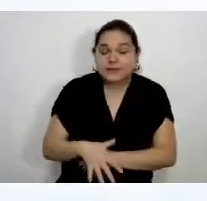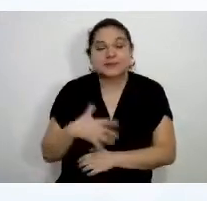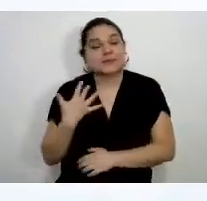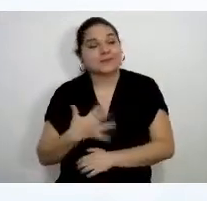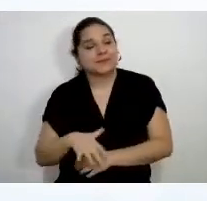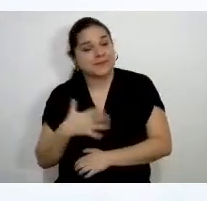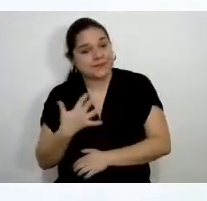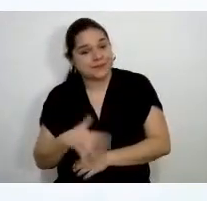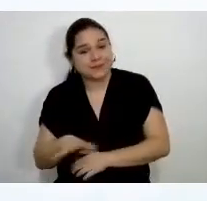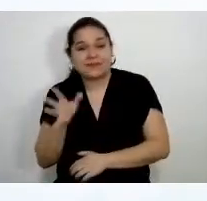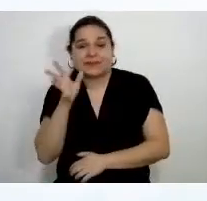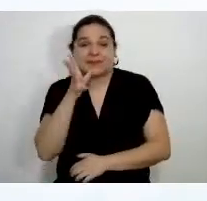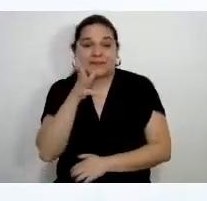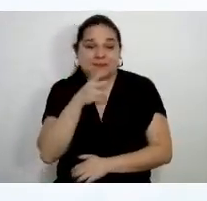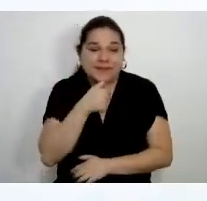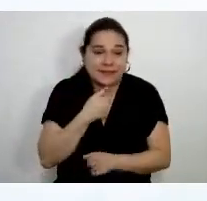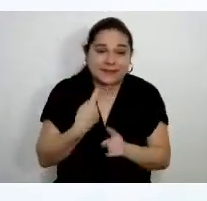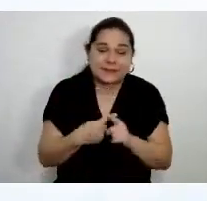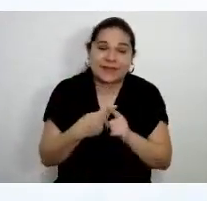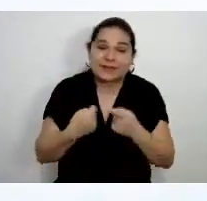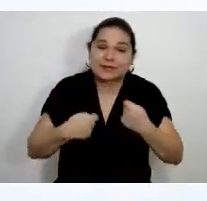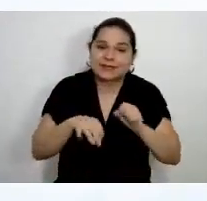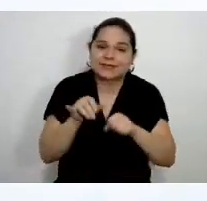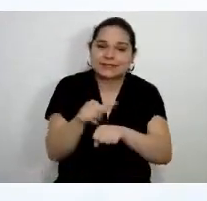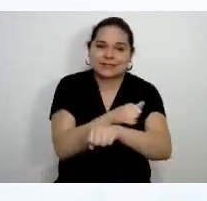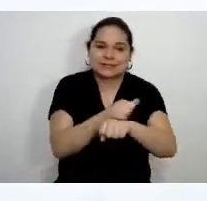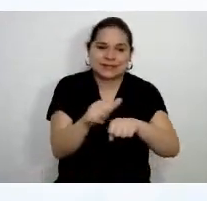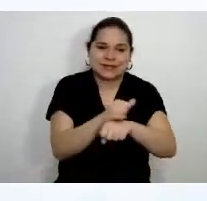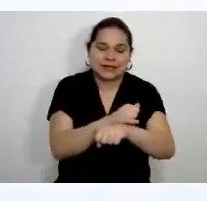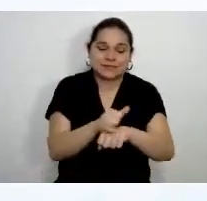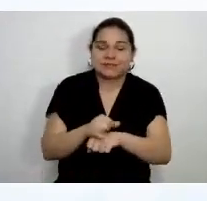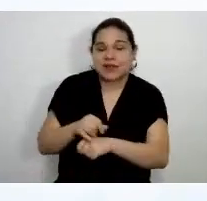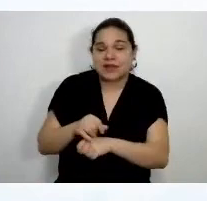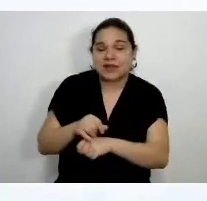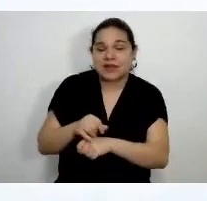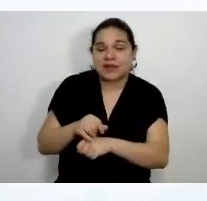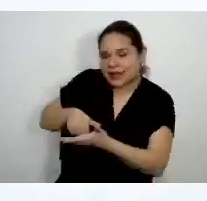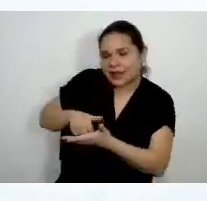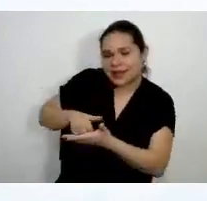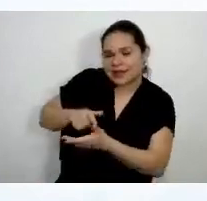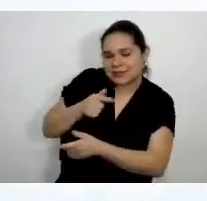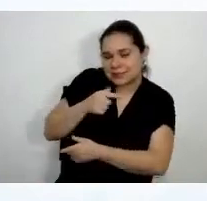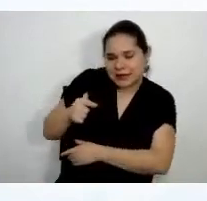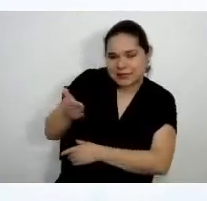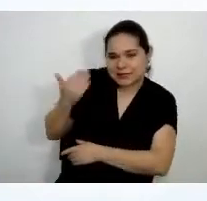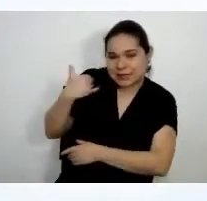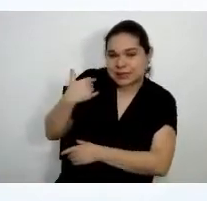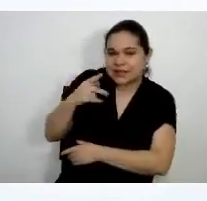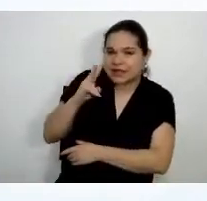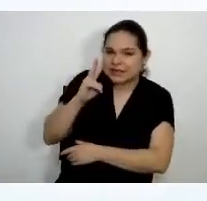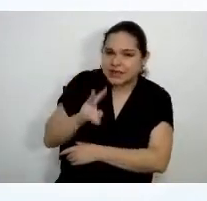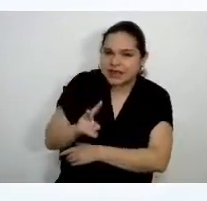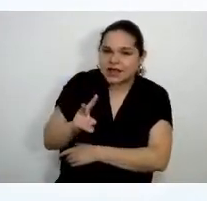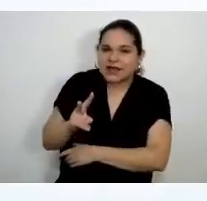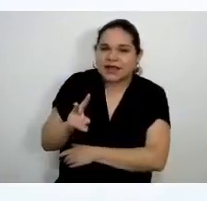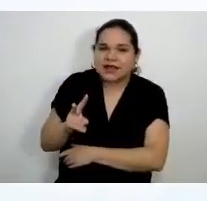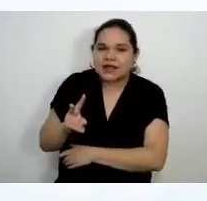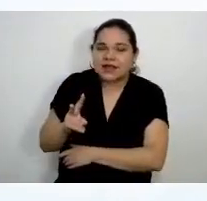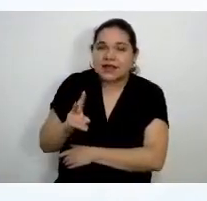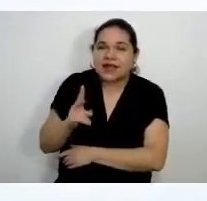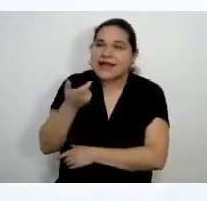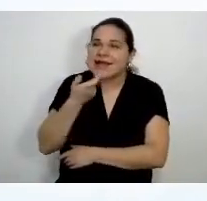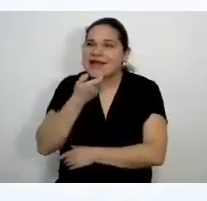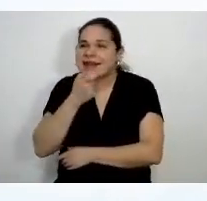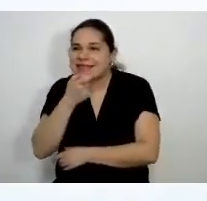até porque também lendo uma matéria a respeito semana passada, a gente observa que Inglaterra, França, até Estados